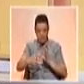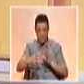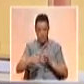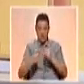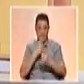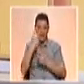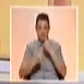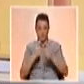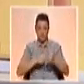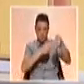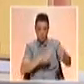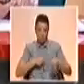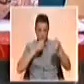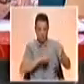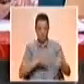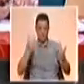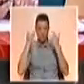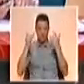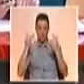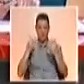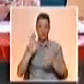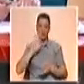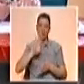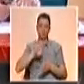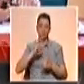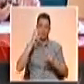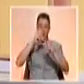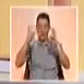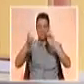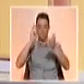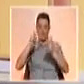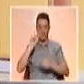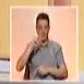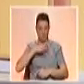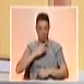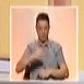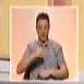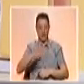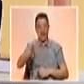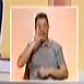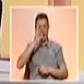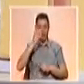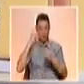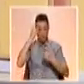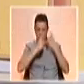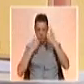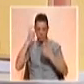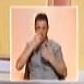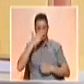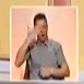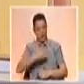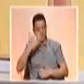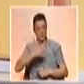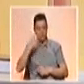quando continuamos a ter notícias de descargas ilegais, não é? No Dia Mundial da Água é importante refletirmos sobre os maus hábitos